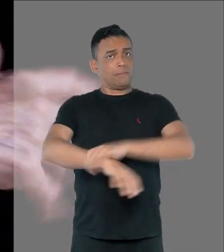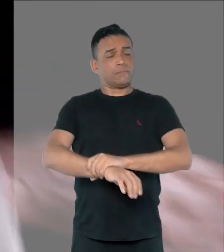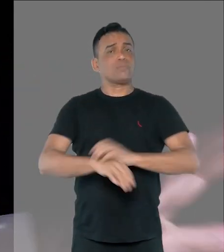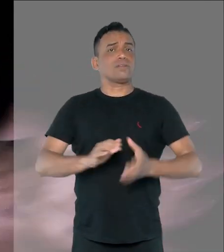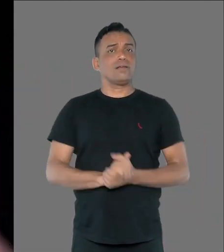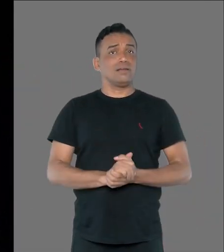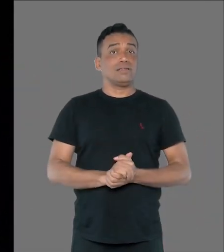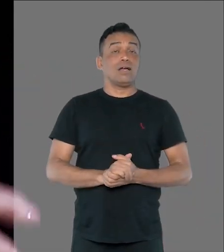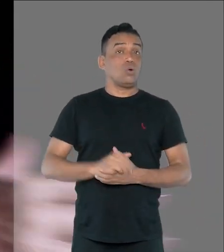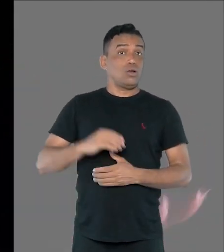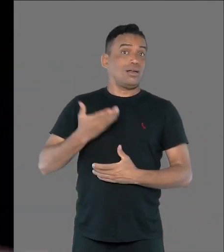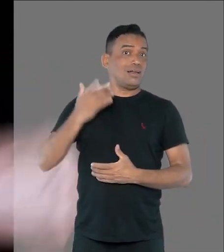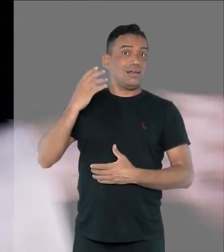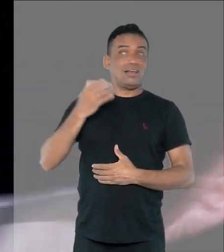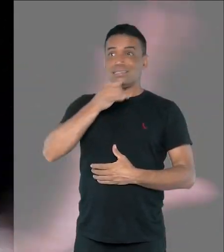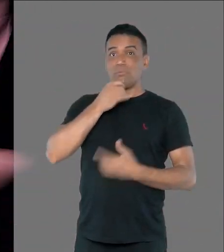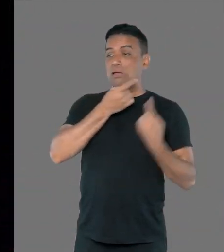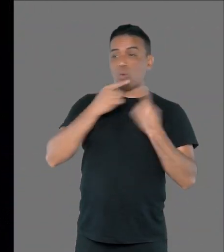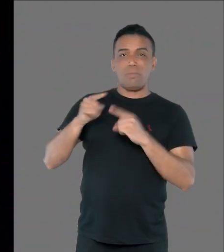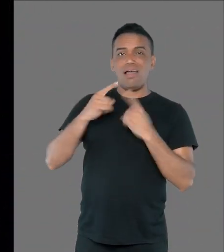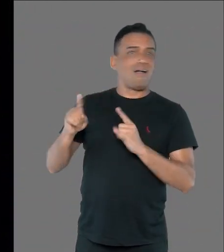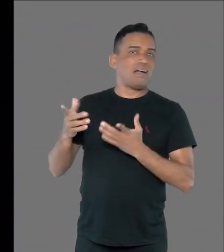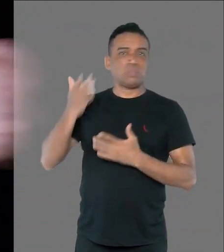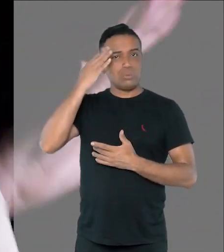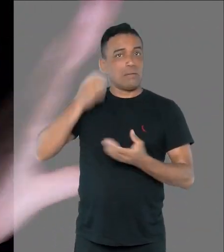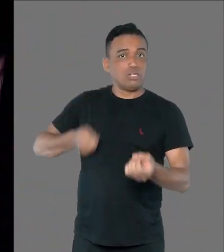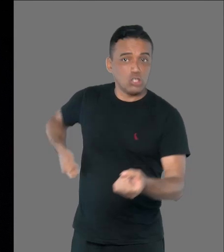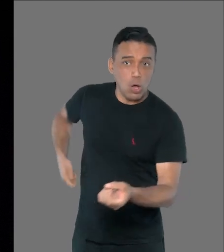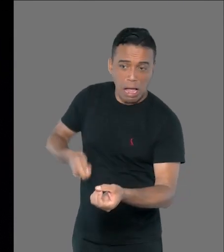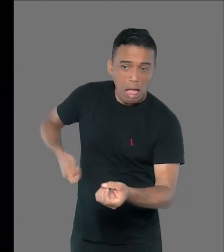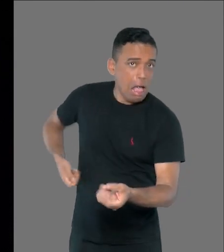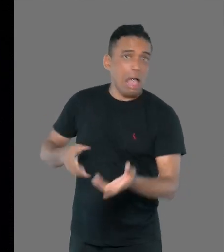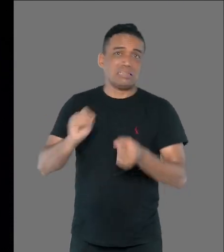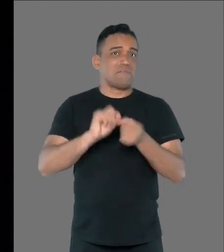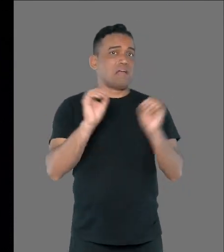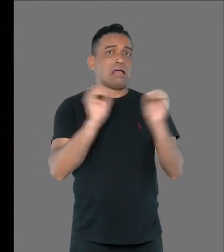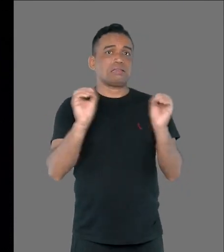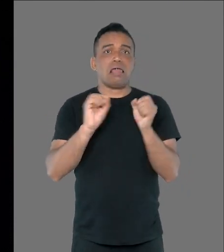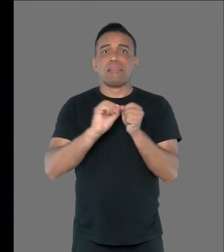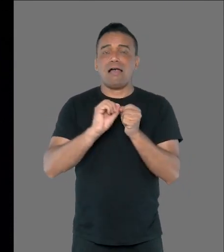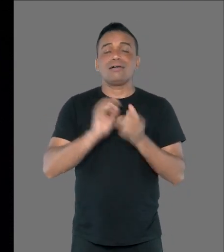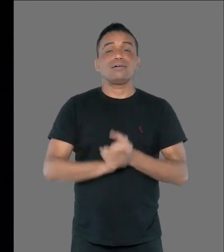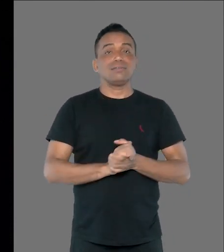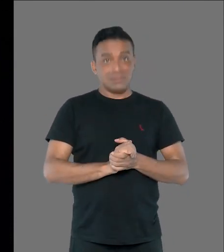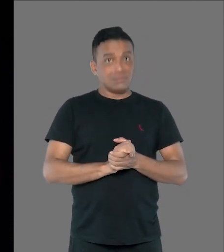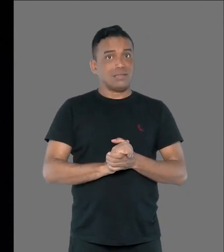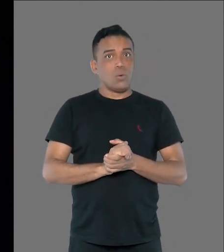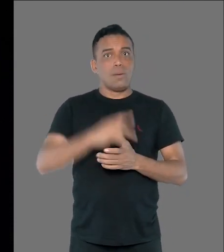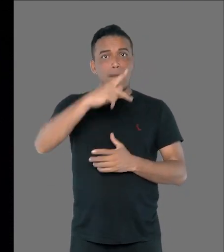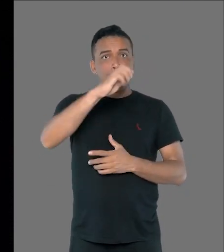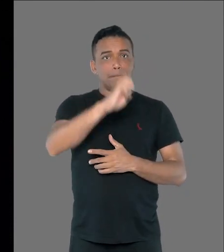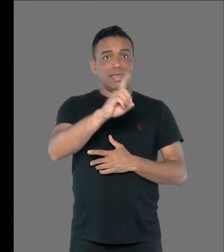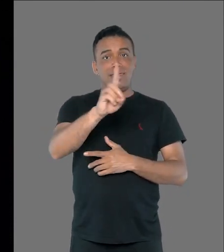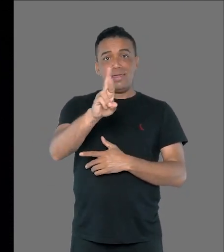filho, né, mais humilhado. Não serve nem para jogar bilhar, você não sabe fazer nada. O Pedro é uma figura, já vou